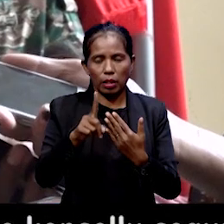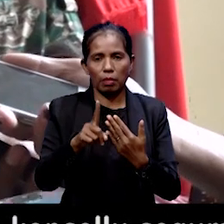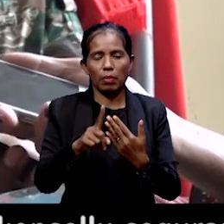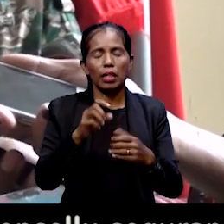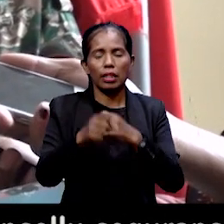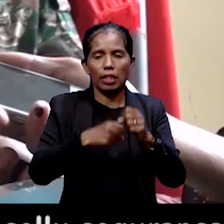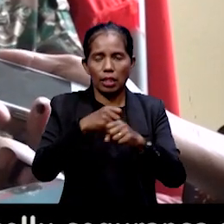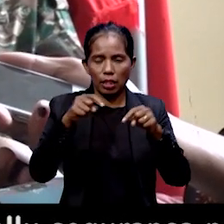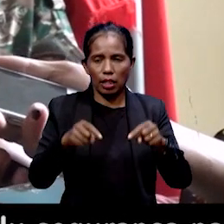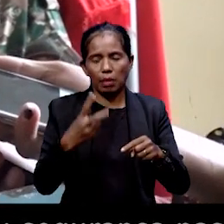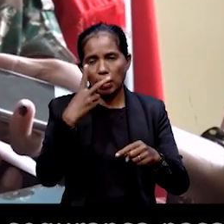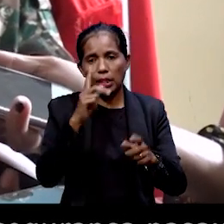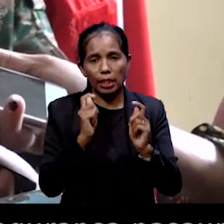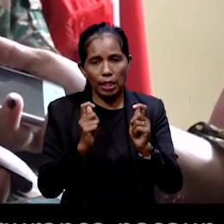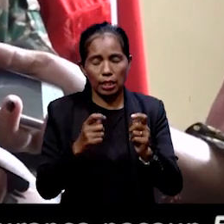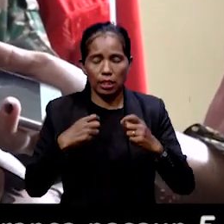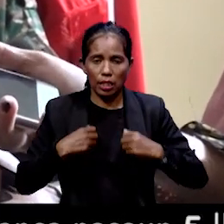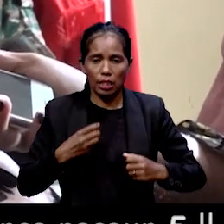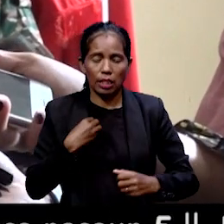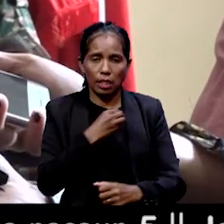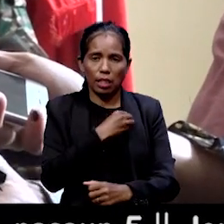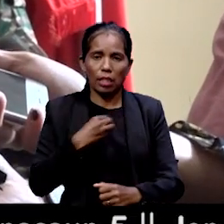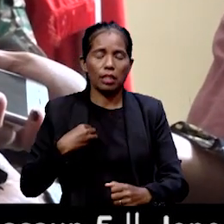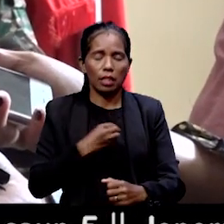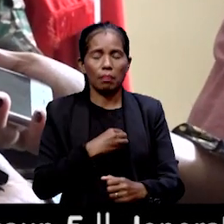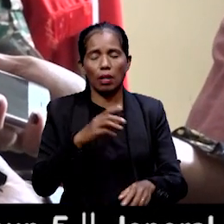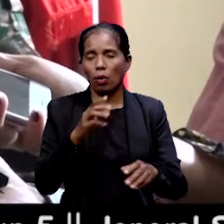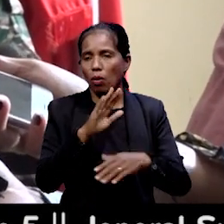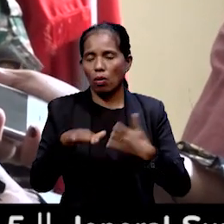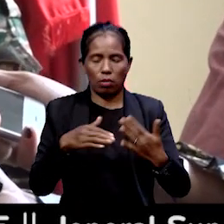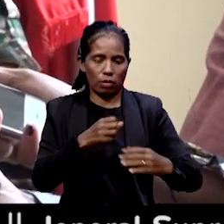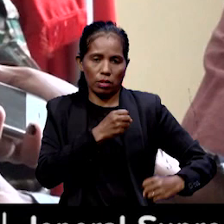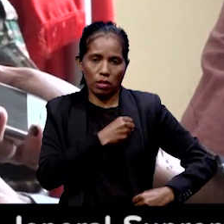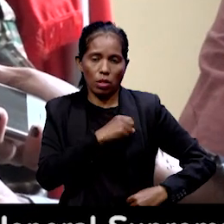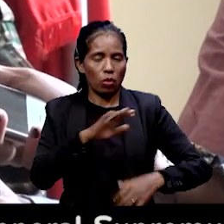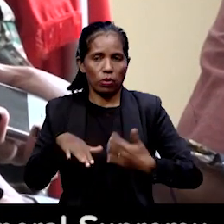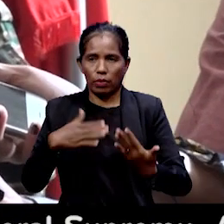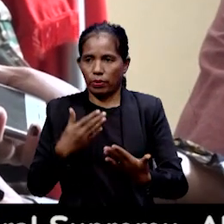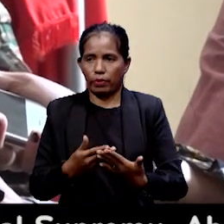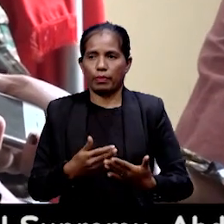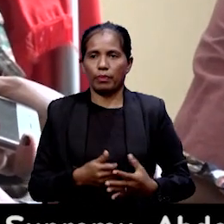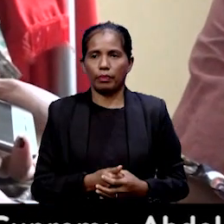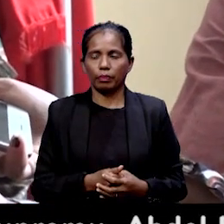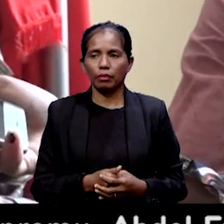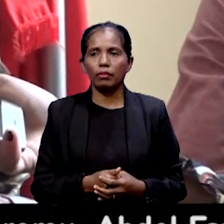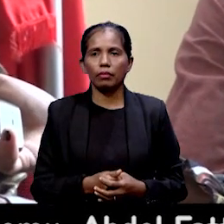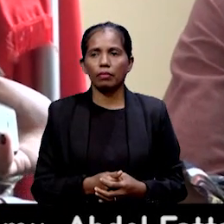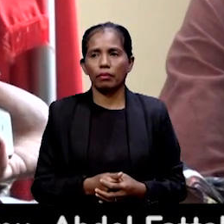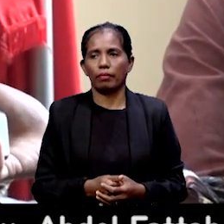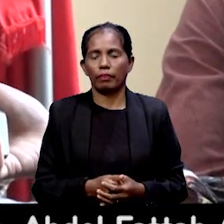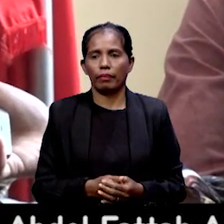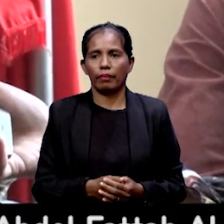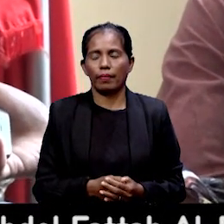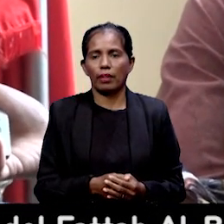utut. E o in loron to agora ta tona quase que metade, mais metade militar